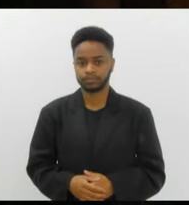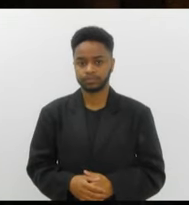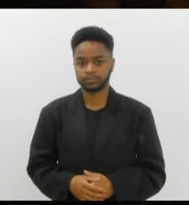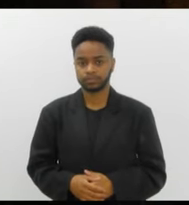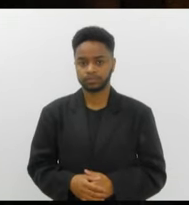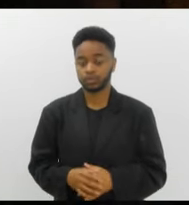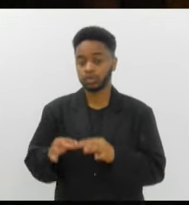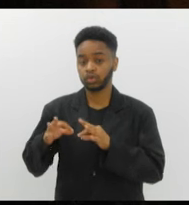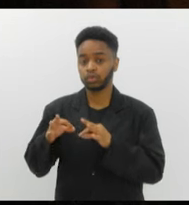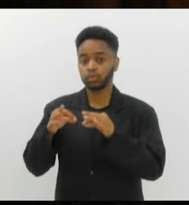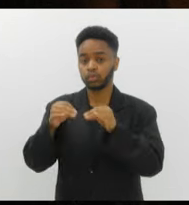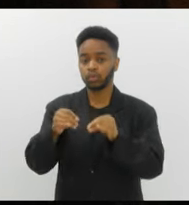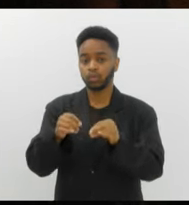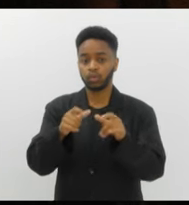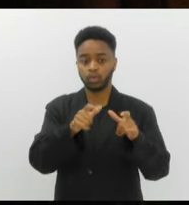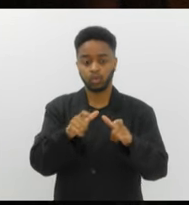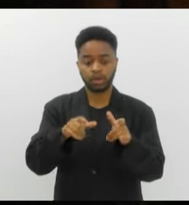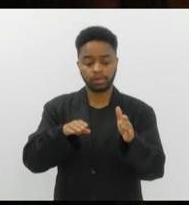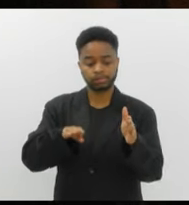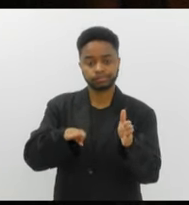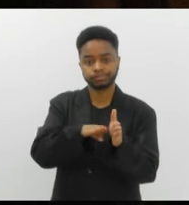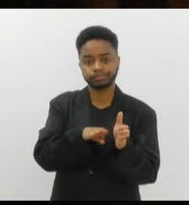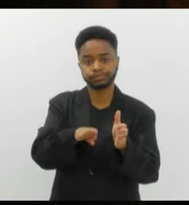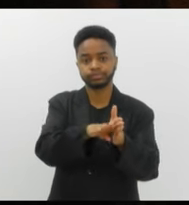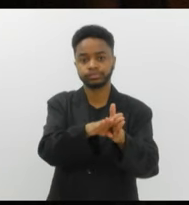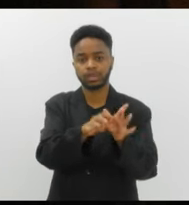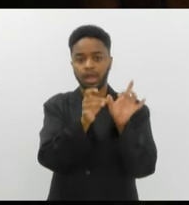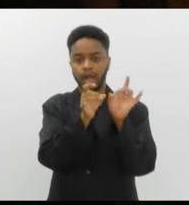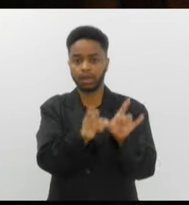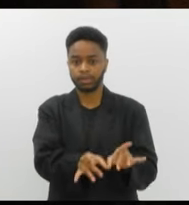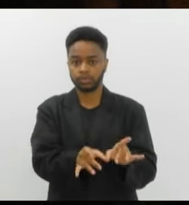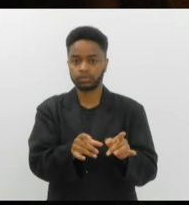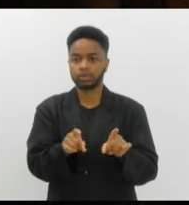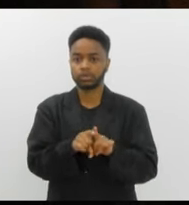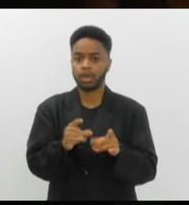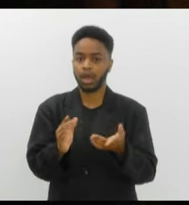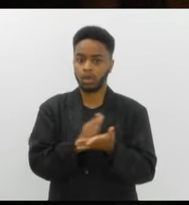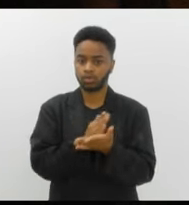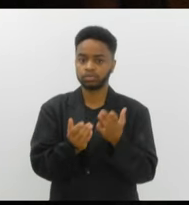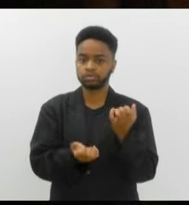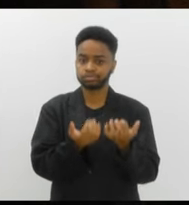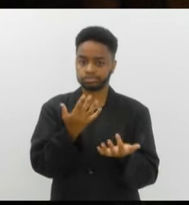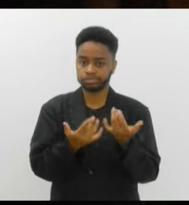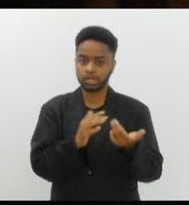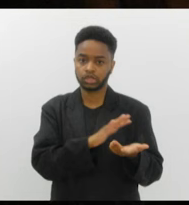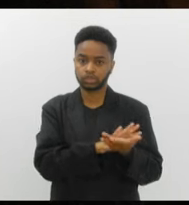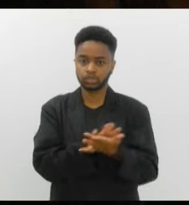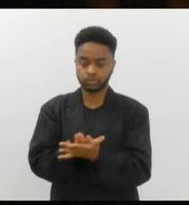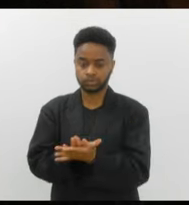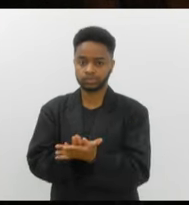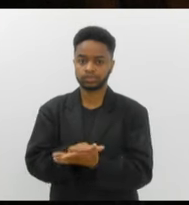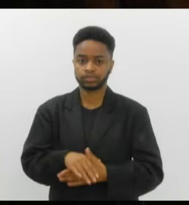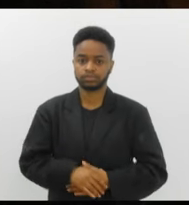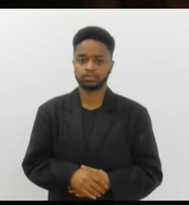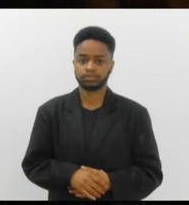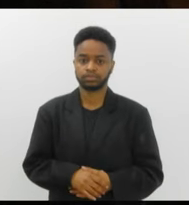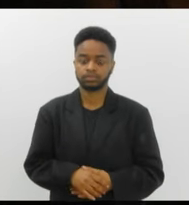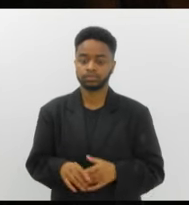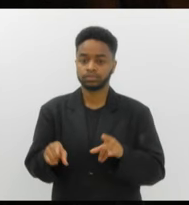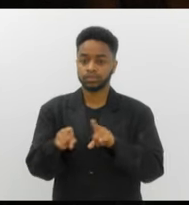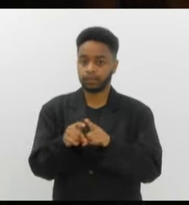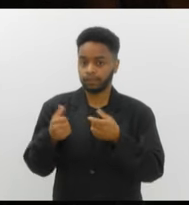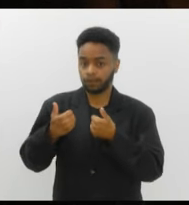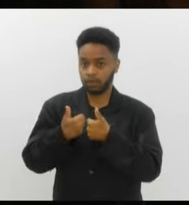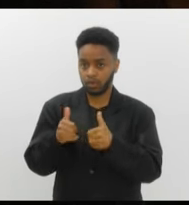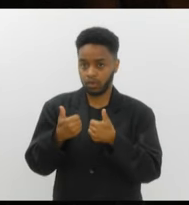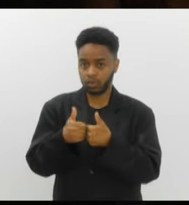as estações foram abandonadas. Aliás, muitas pegaram fogo, ficaram destruídas. Os ônibus, que